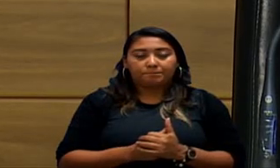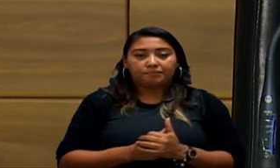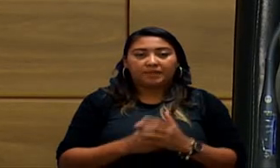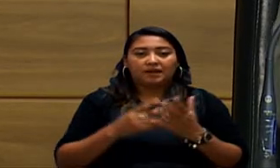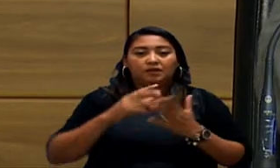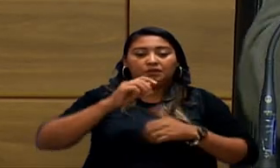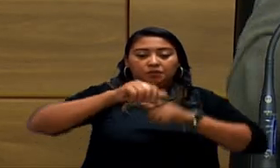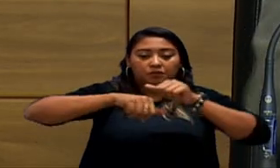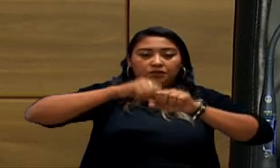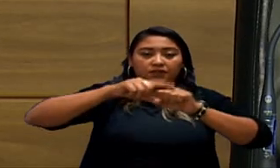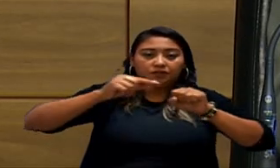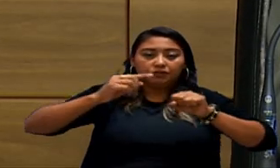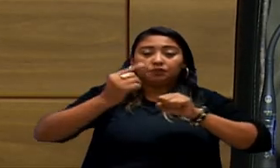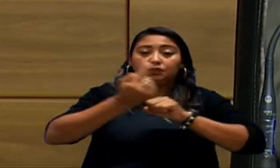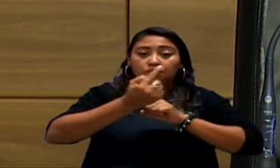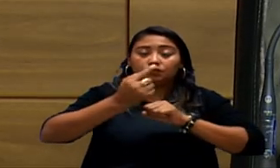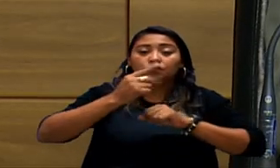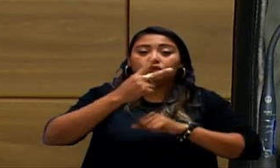Modifico o artigo 1 do PL